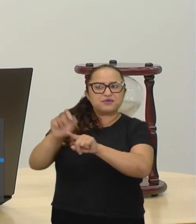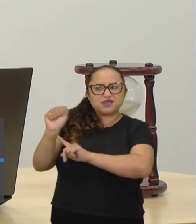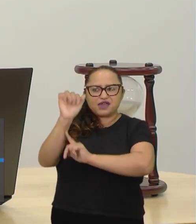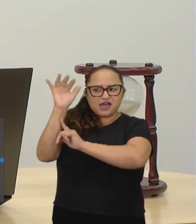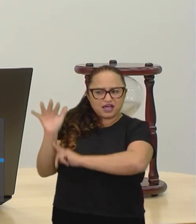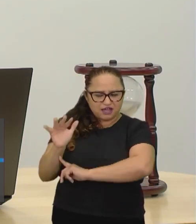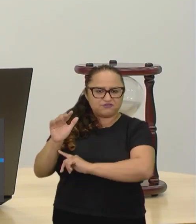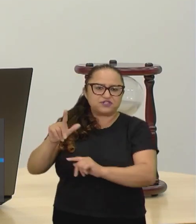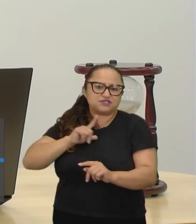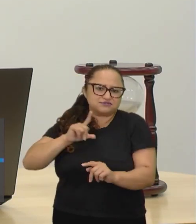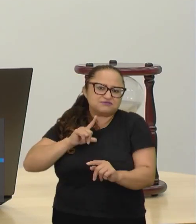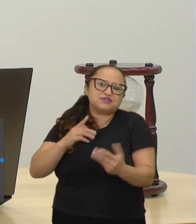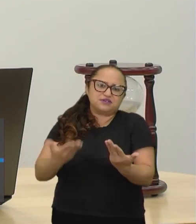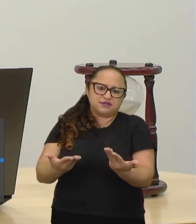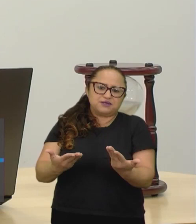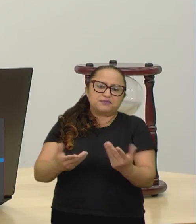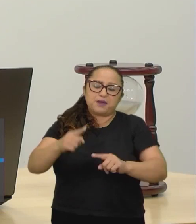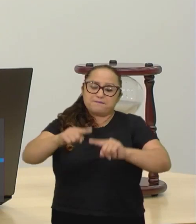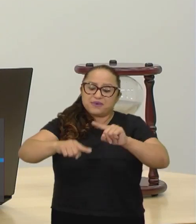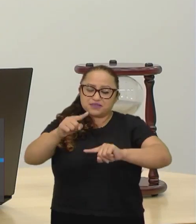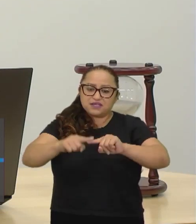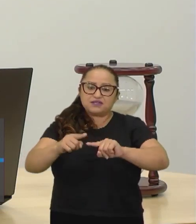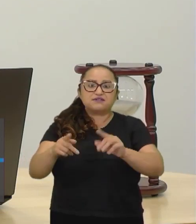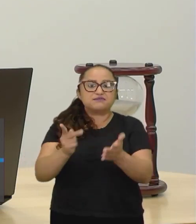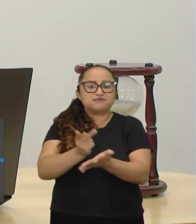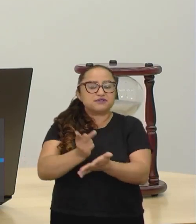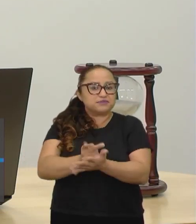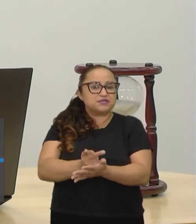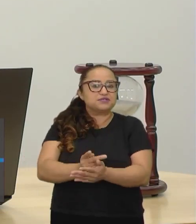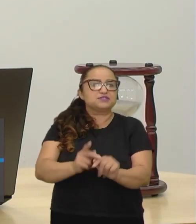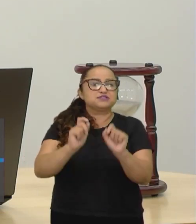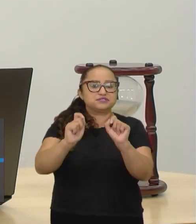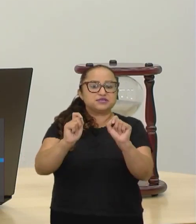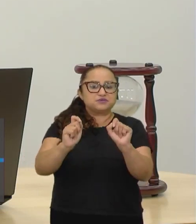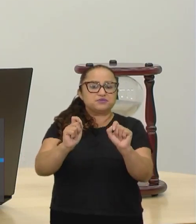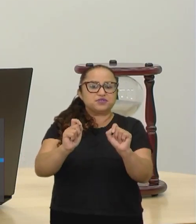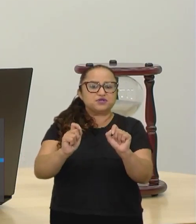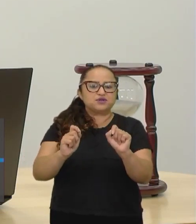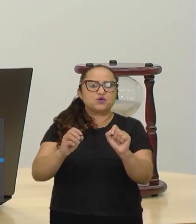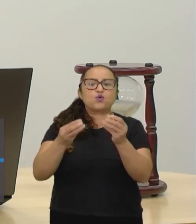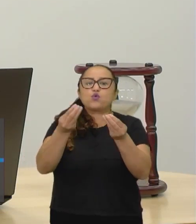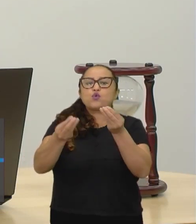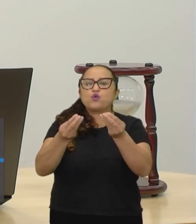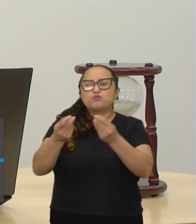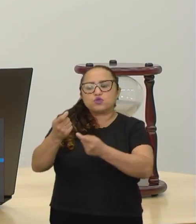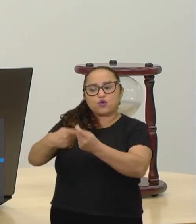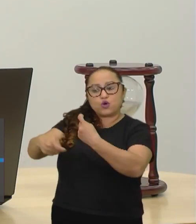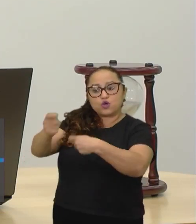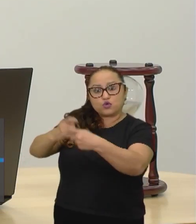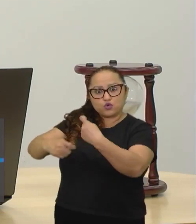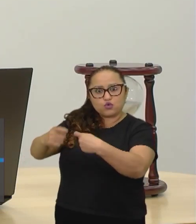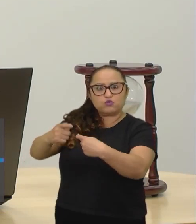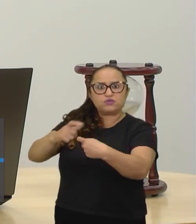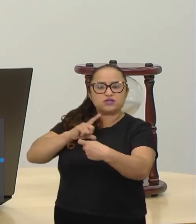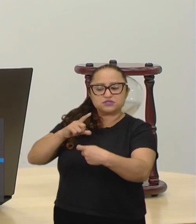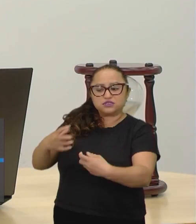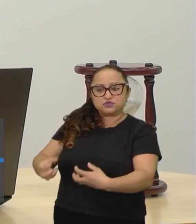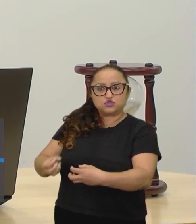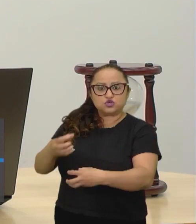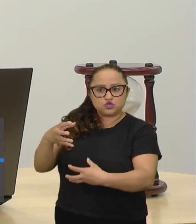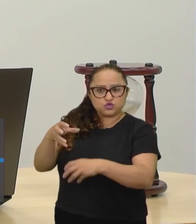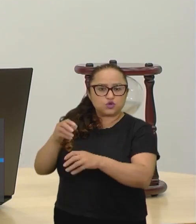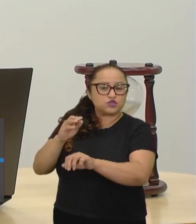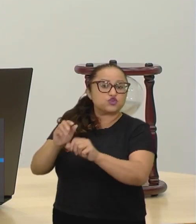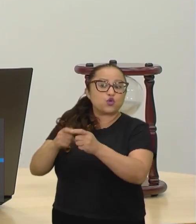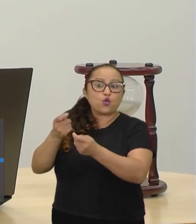barata, matéria-prima e também mercado consumidor. Lembrando que tem mais uma questão